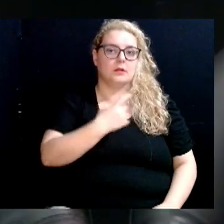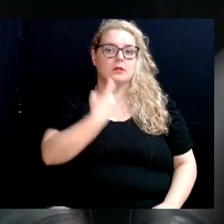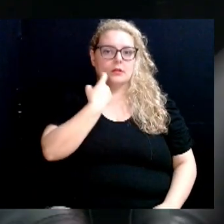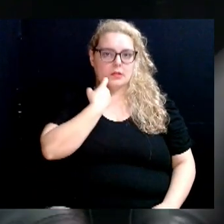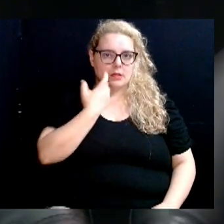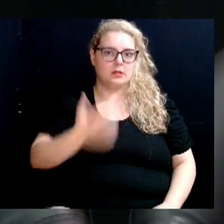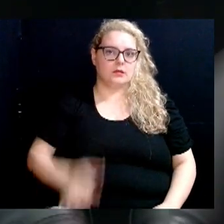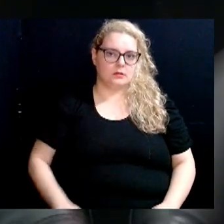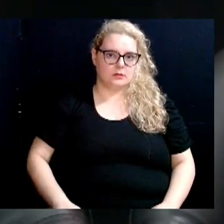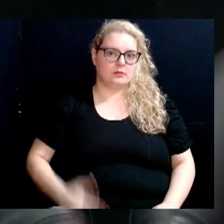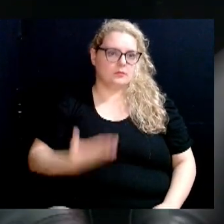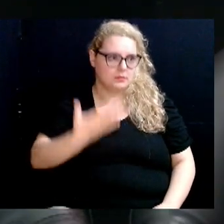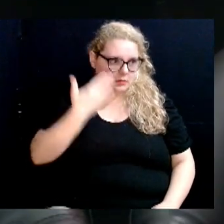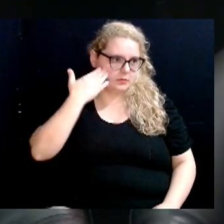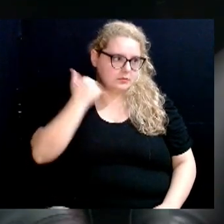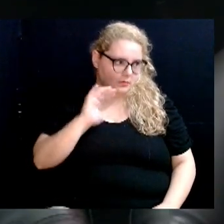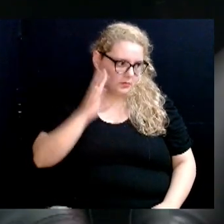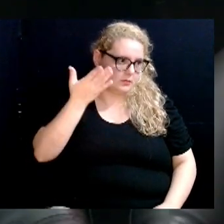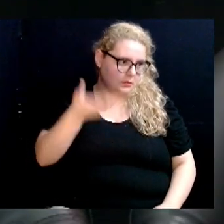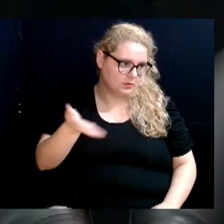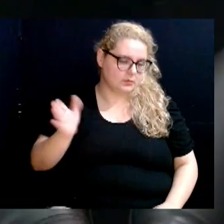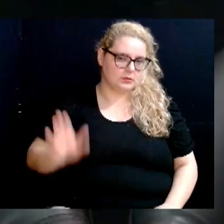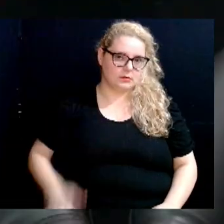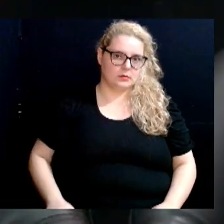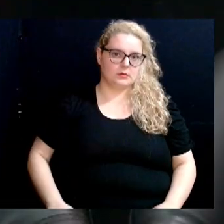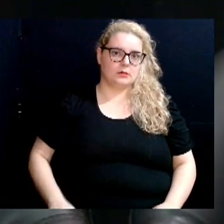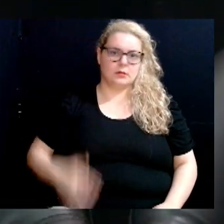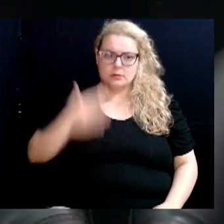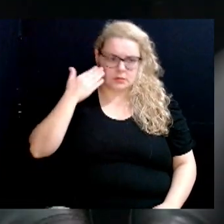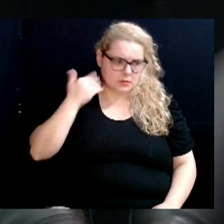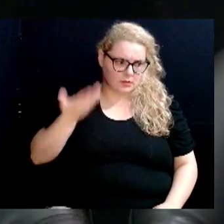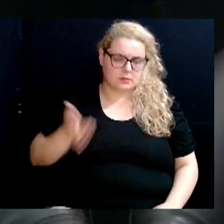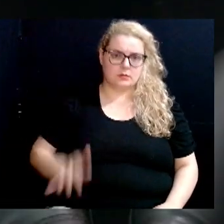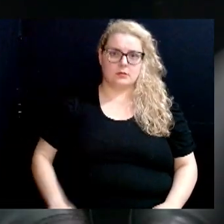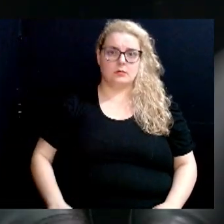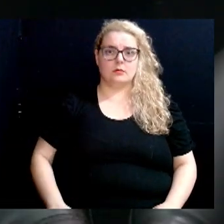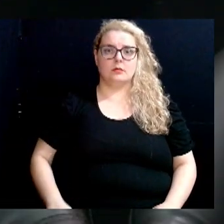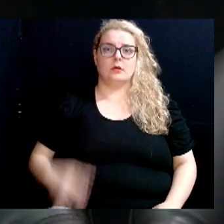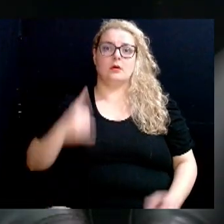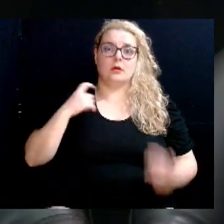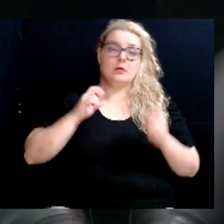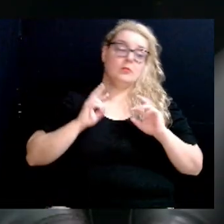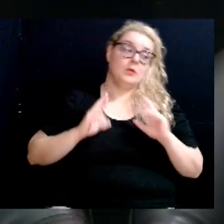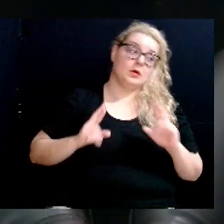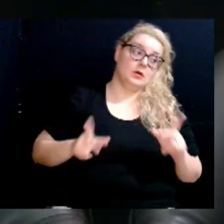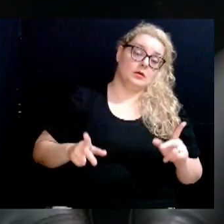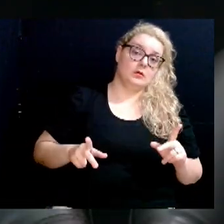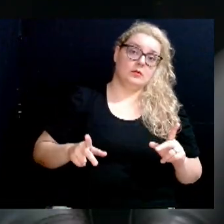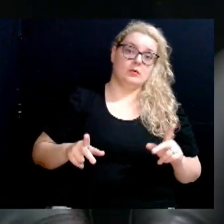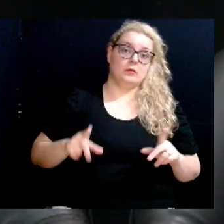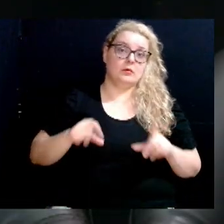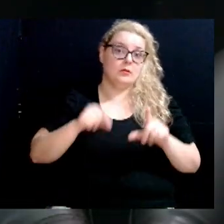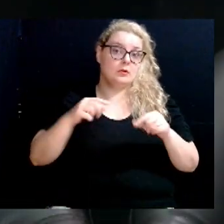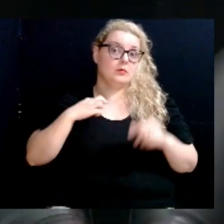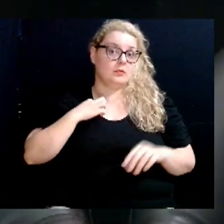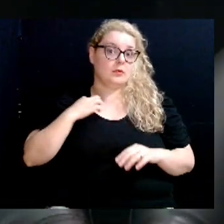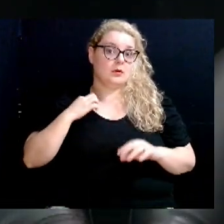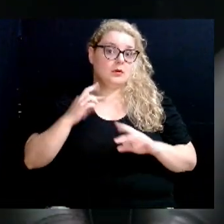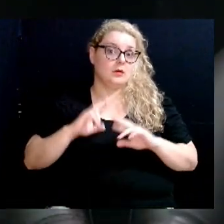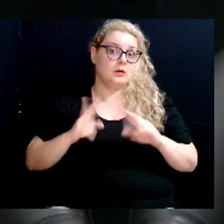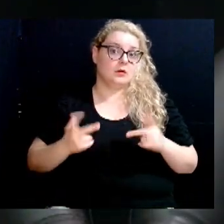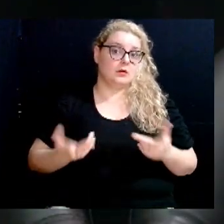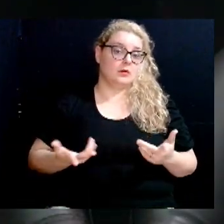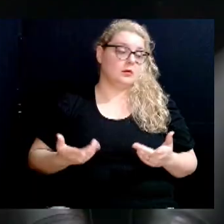que vai acontecer? Sabe. Então você vai passar um perfume diferente, você vai escolher uma roupa diferente. E isso é